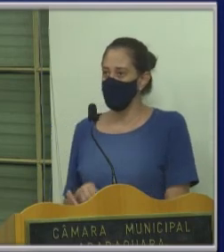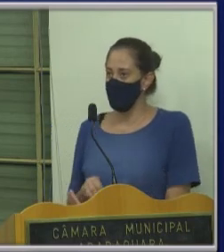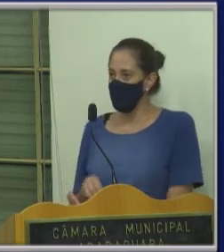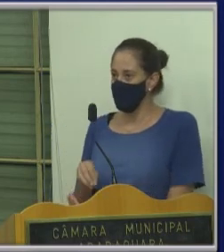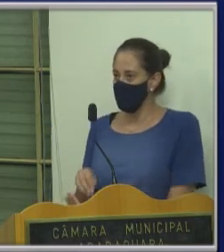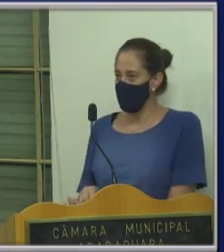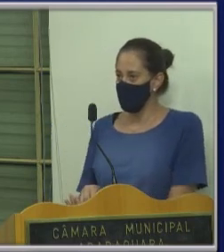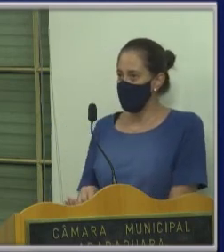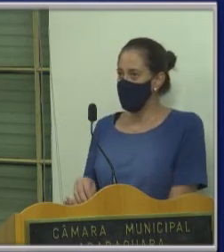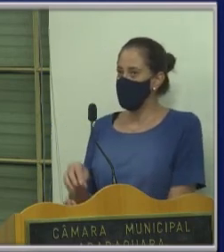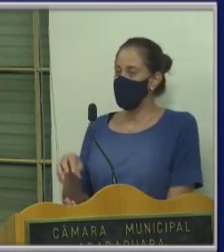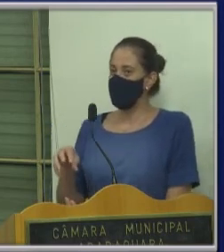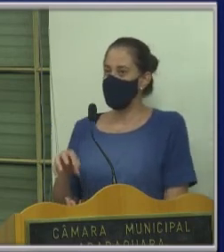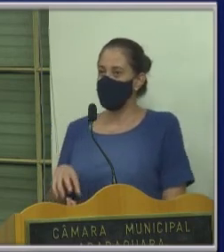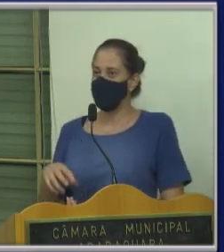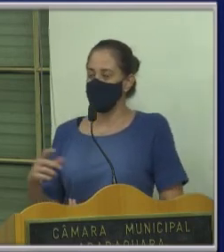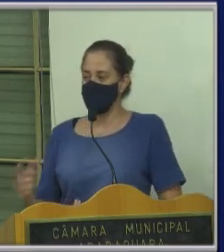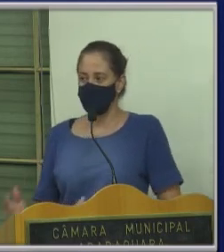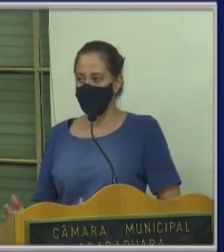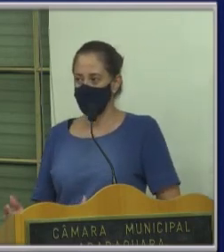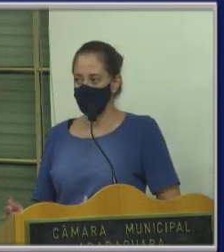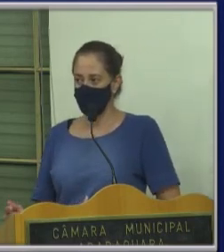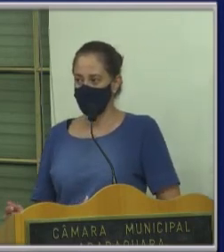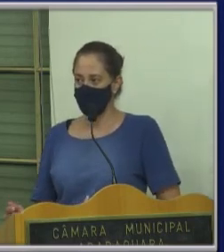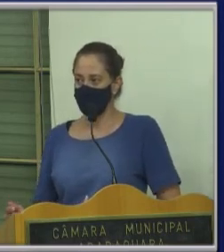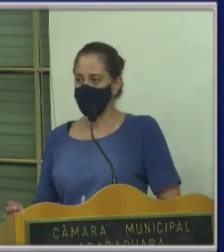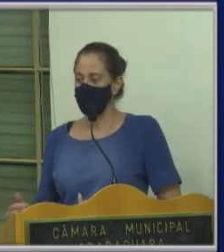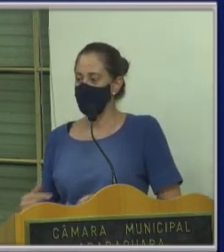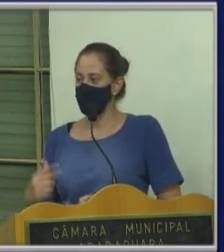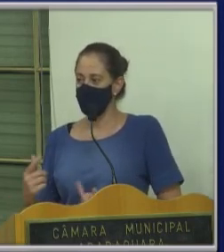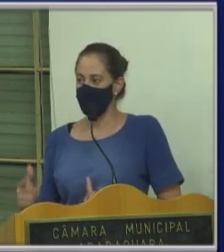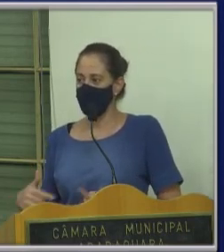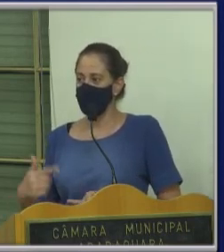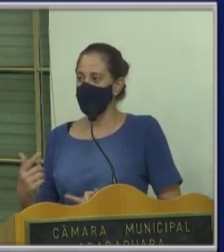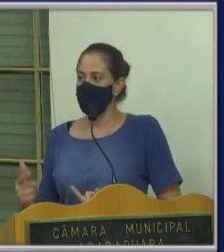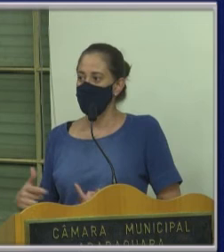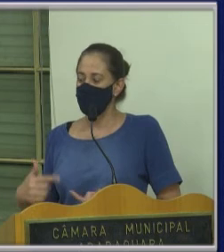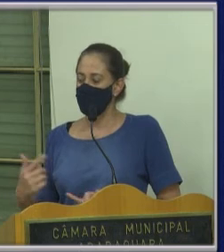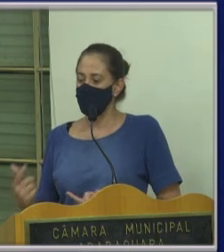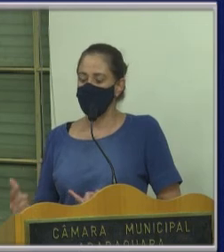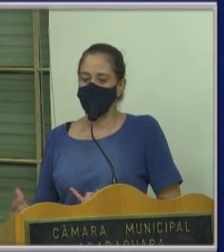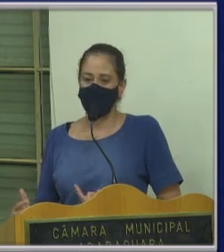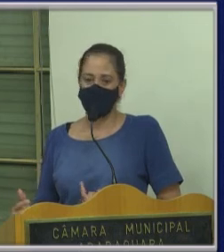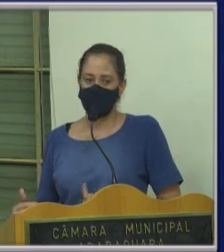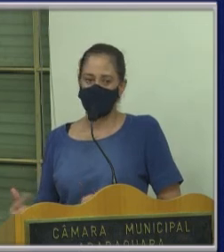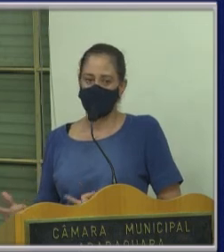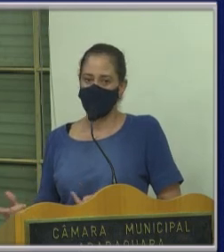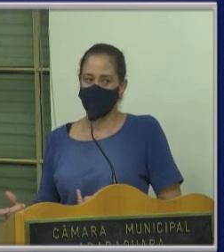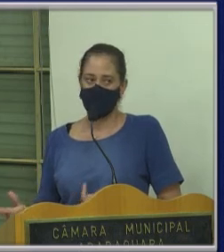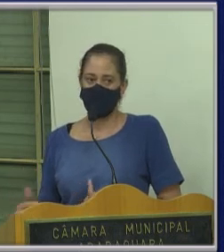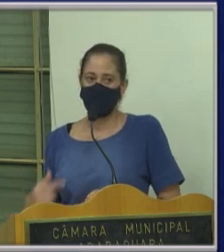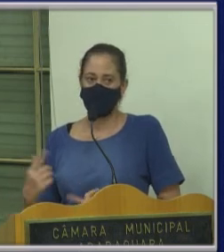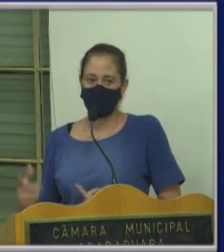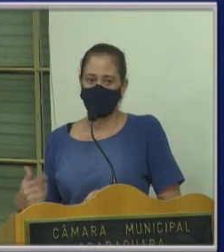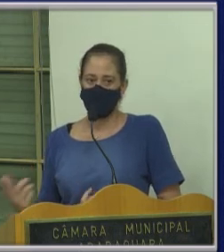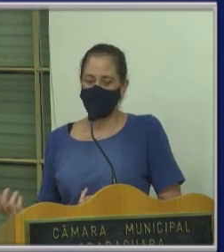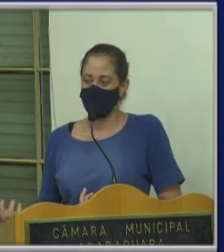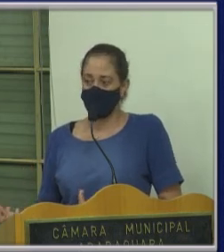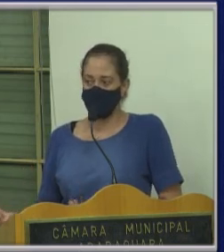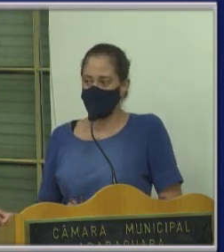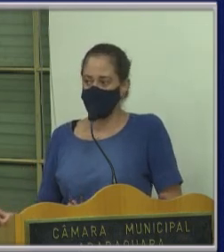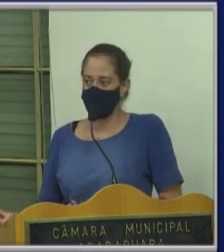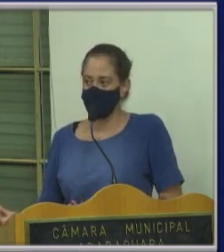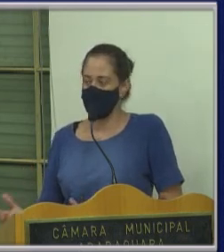ter pessoas protegidas e que estão transmitindo, e isso pode significar ainda um